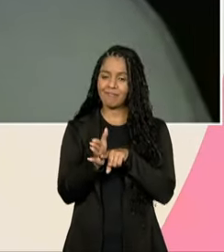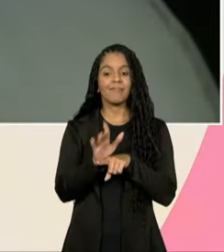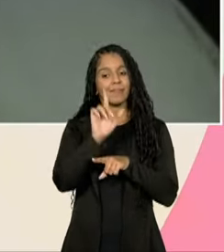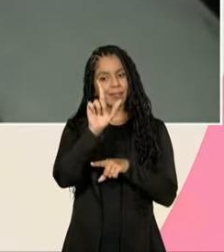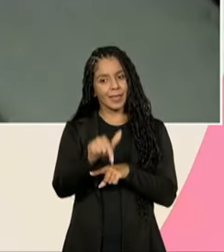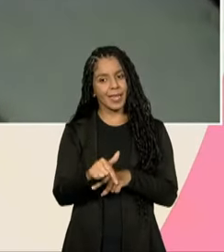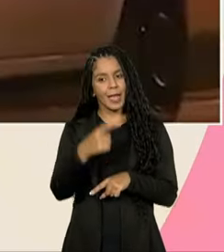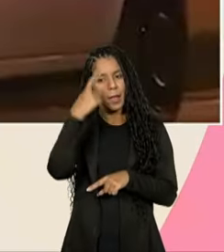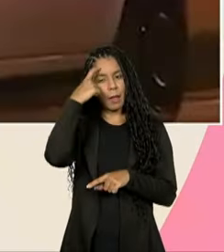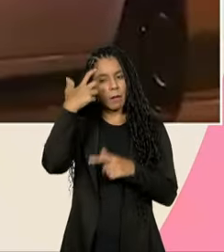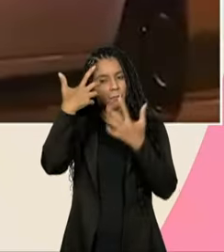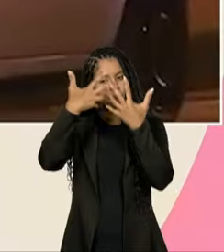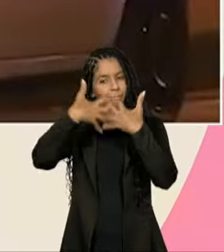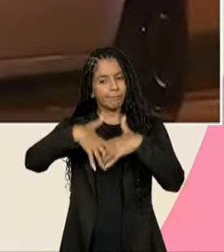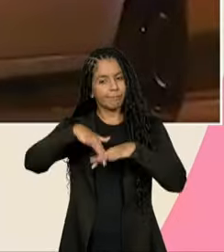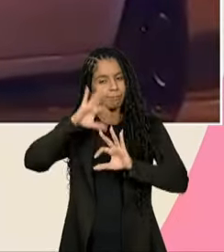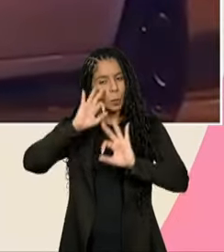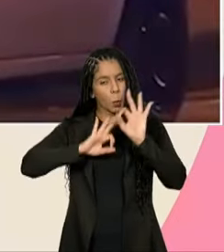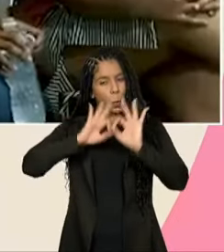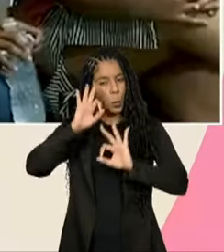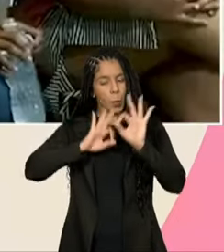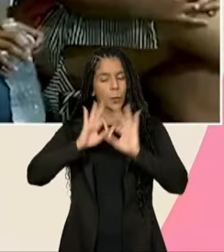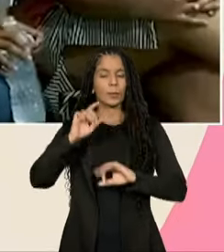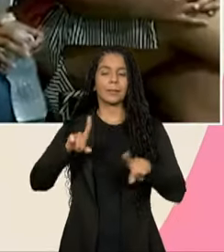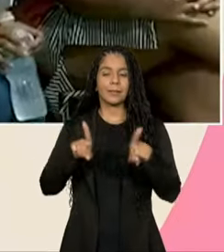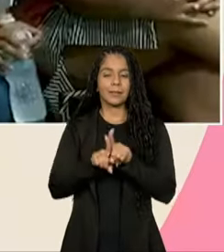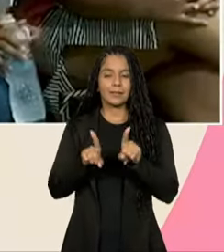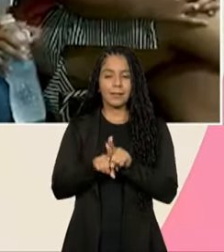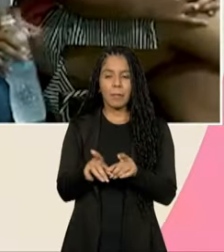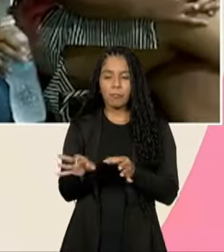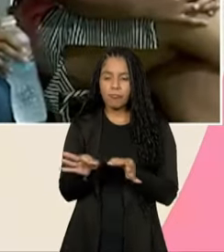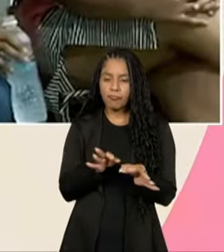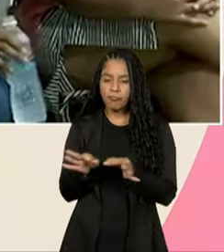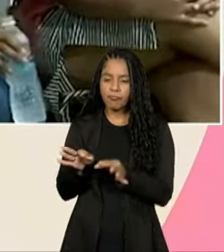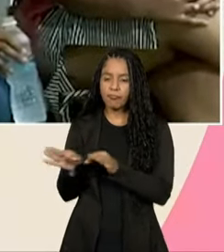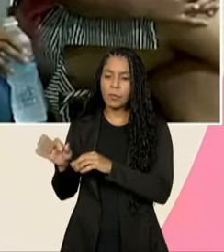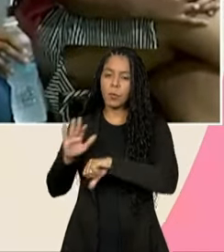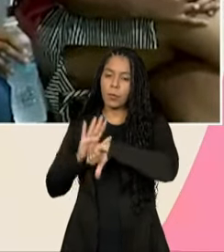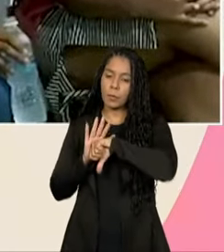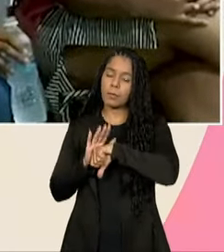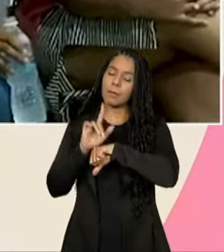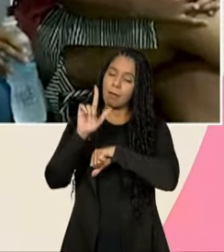os pensantes, né, os que arquitetaram esse crime,